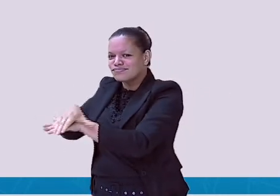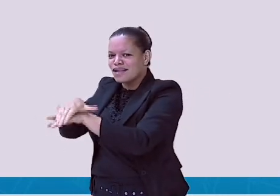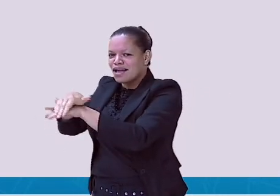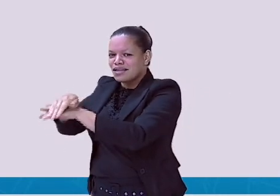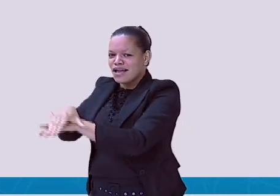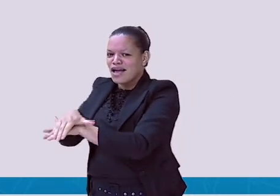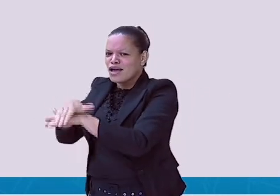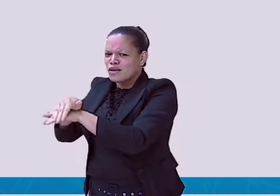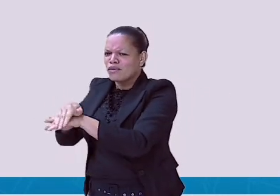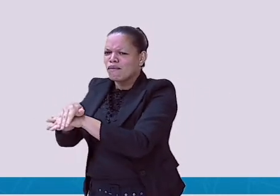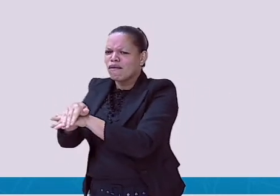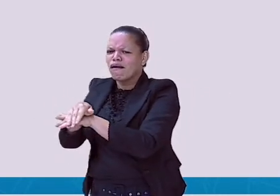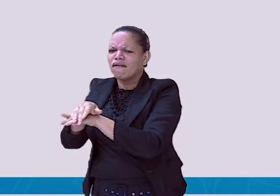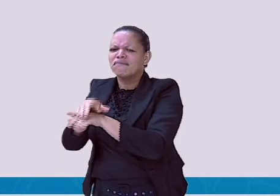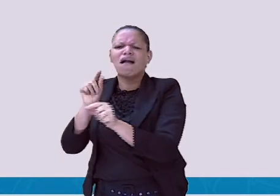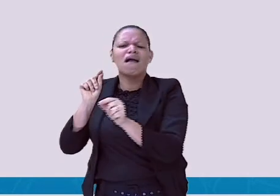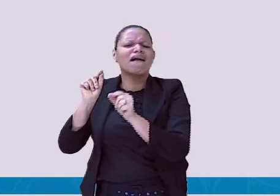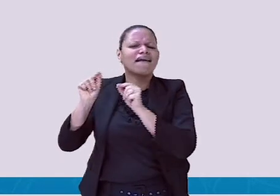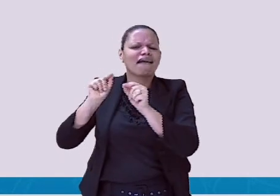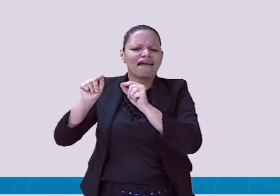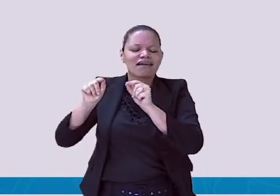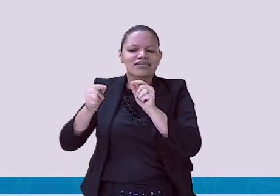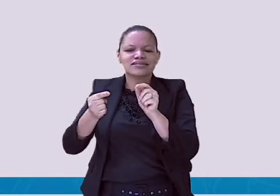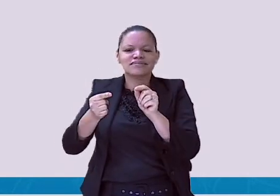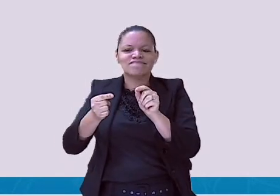cima, marcando exato, das